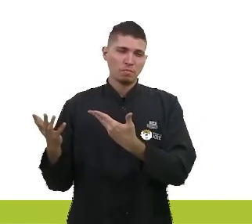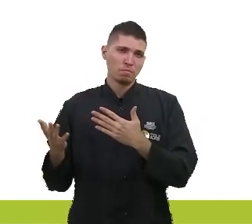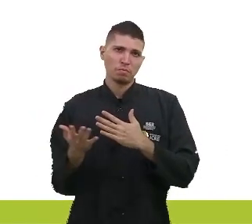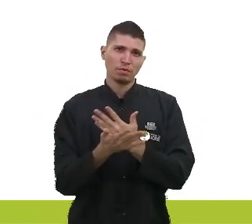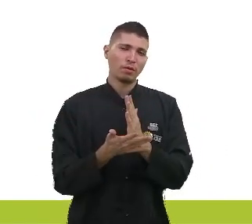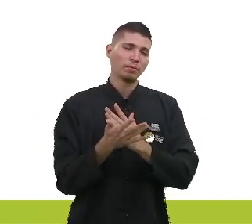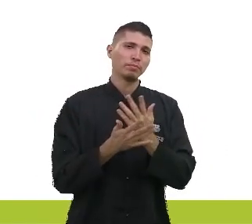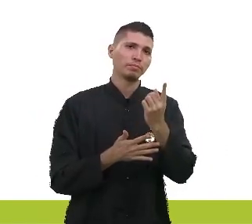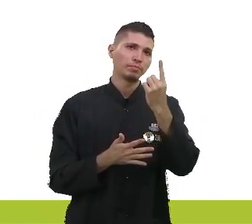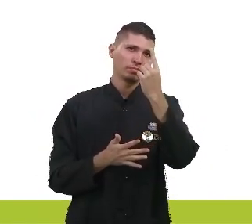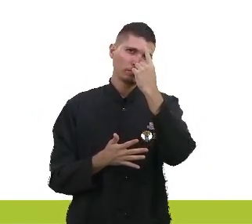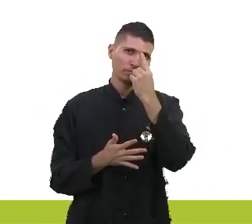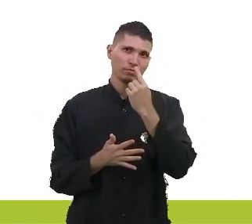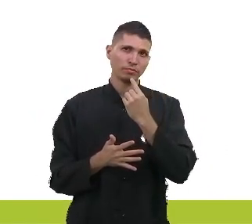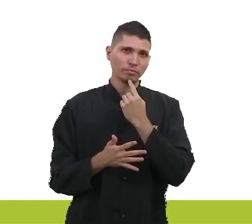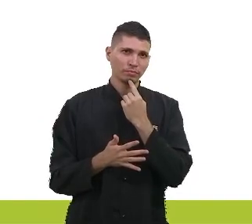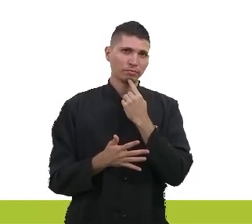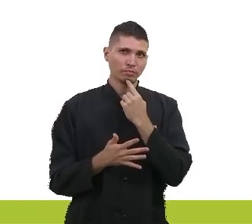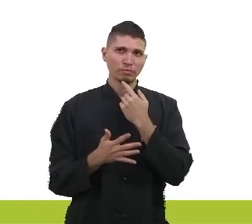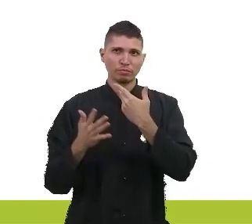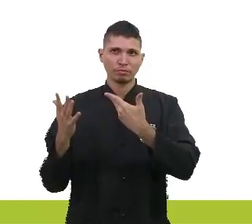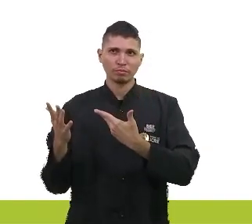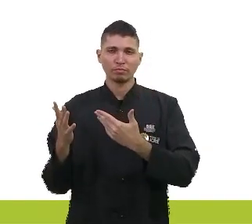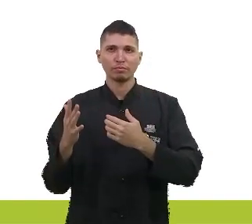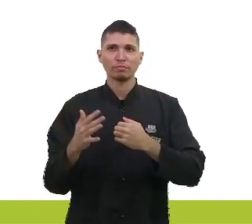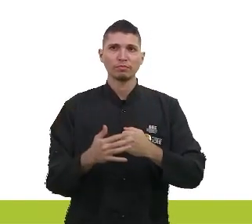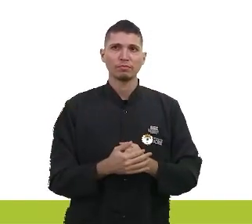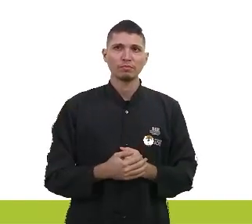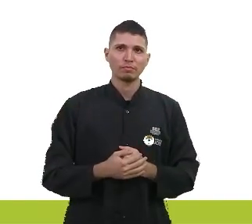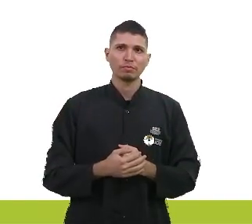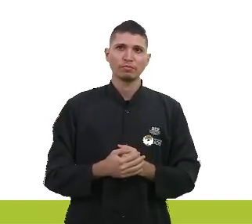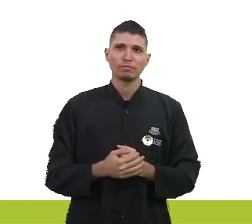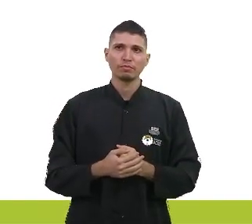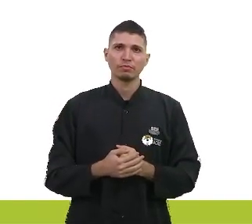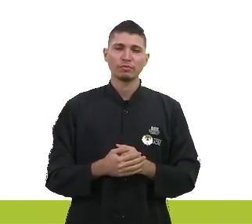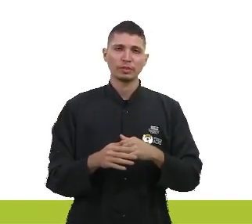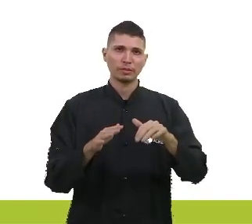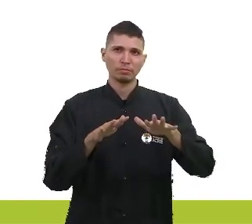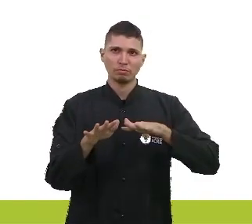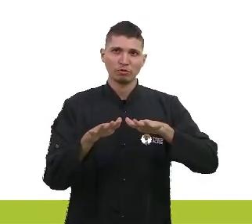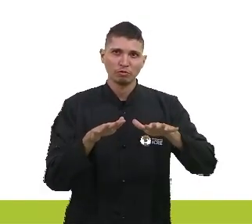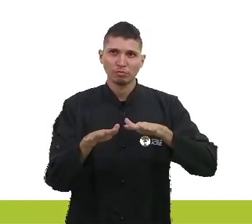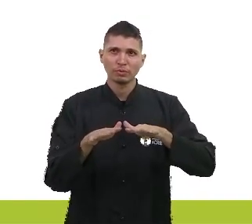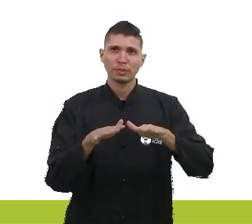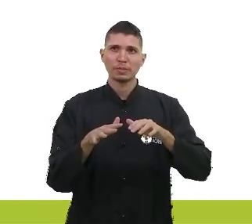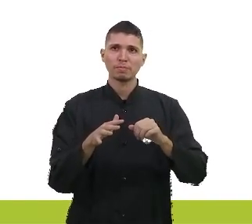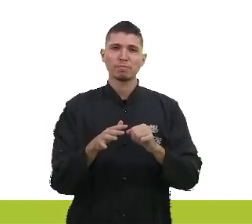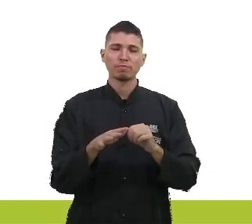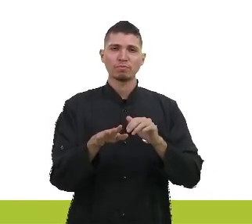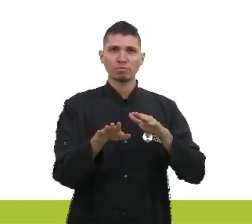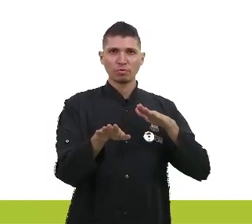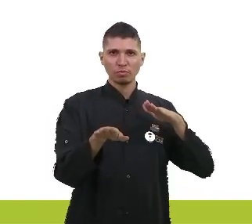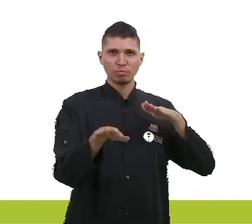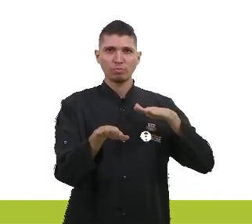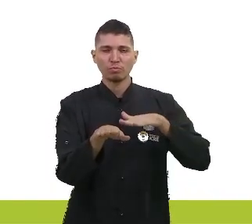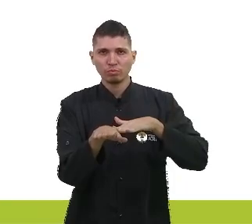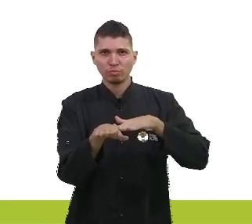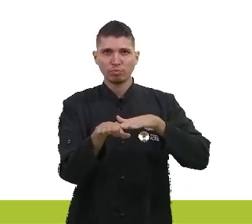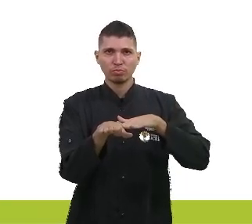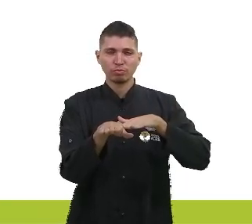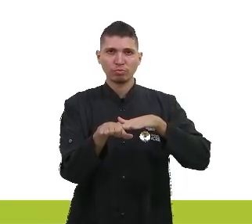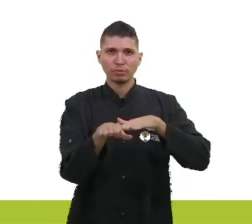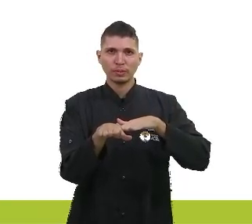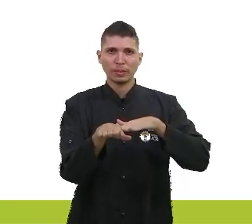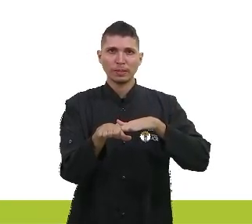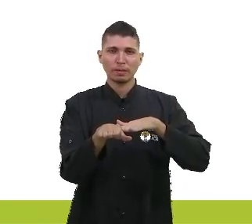gente observar sobre o efeito chicote, né, que é essa parte aí, quando há essa colisão traseira, né, que faz com a